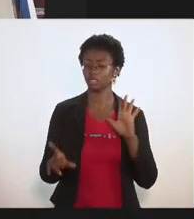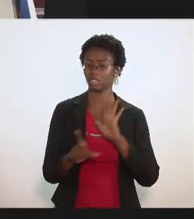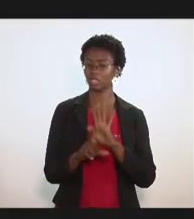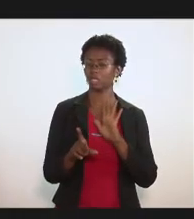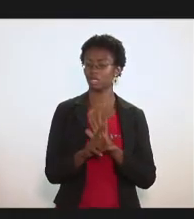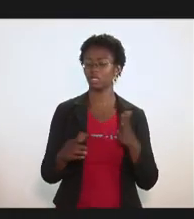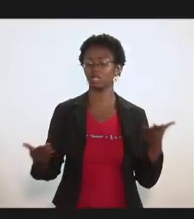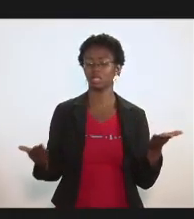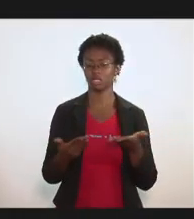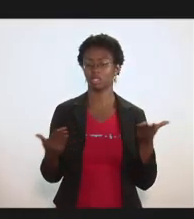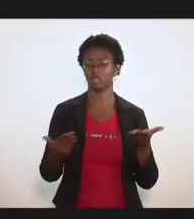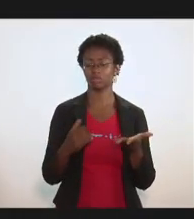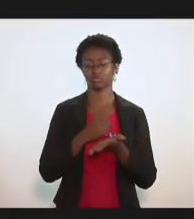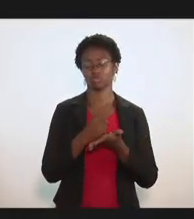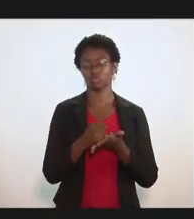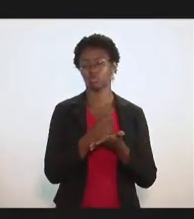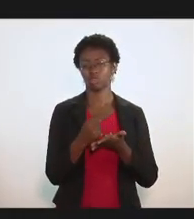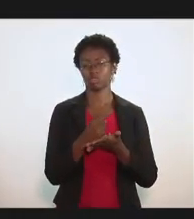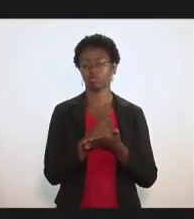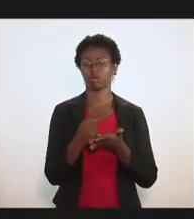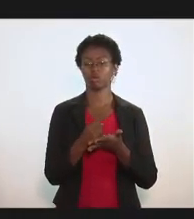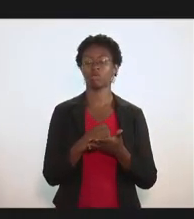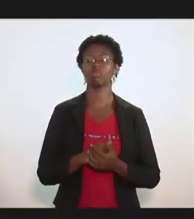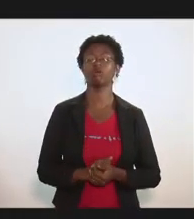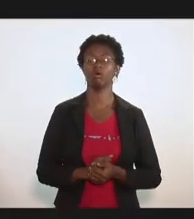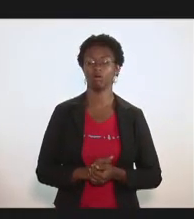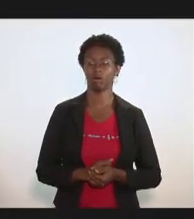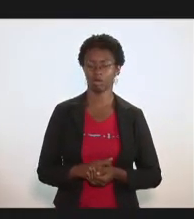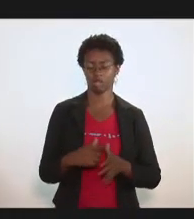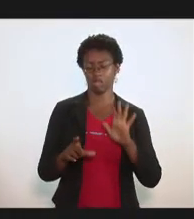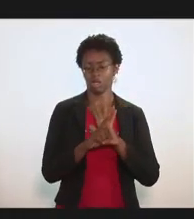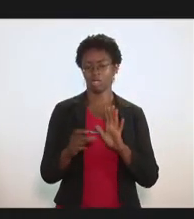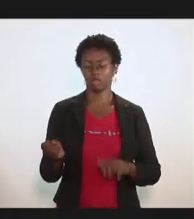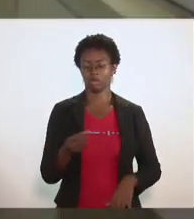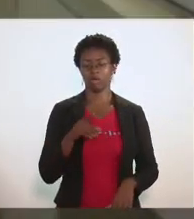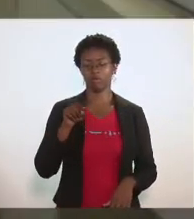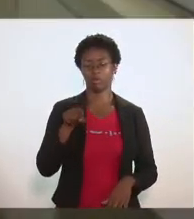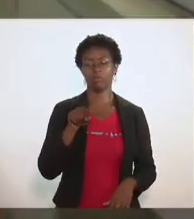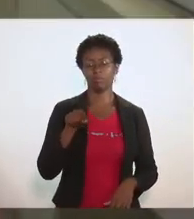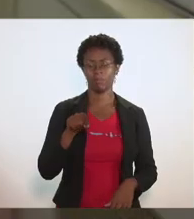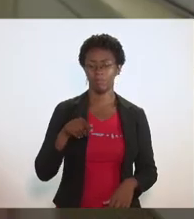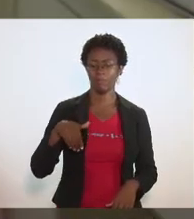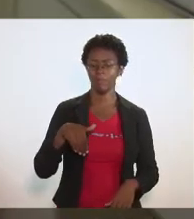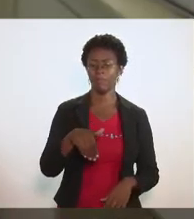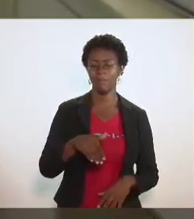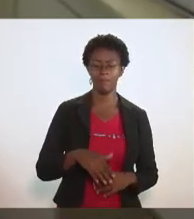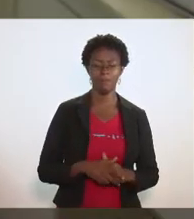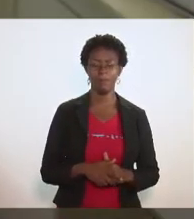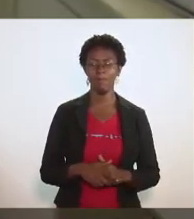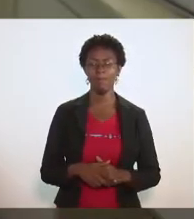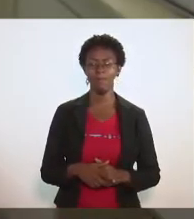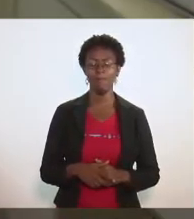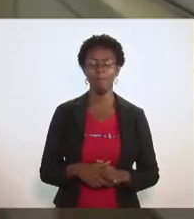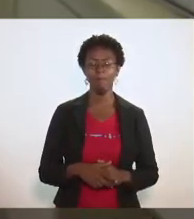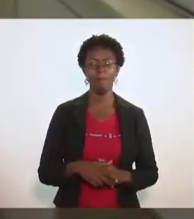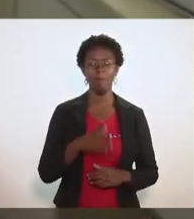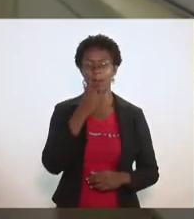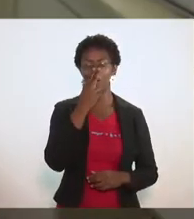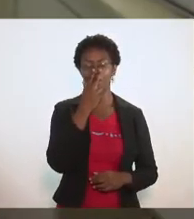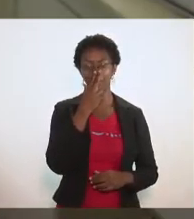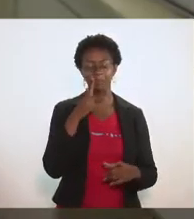devolveu sem voto. Pedido de vista concedido, deputado Luiz Paulo. Deixa eu só justificar, senhor presidente. É que, 35. Apesar de não